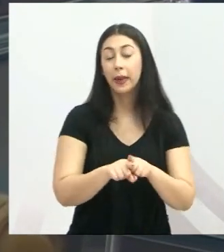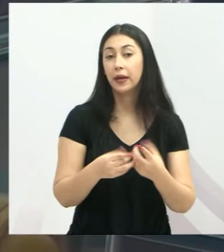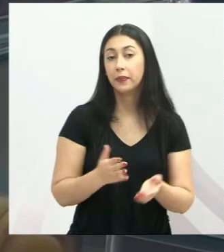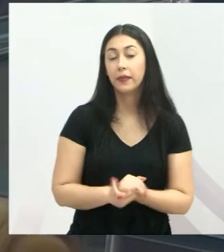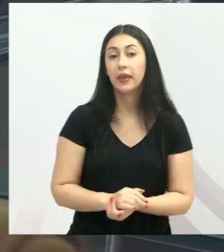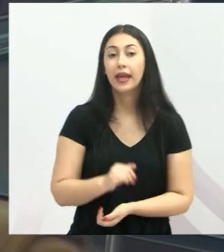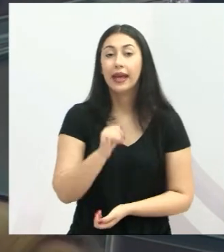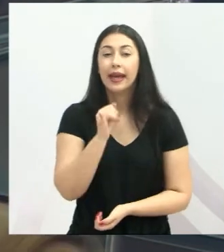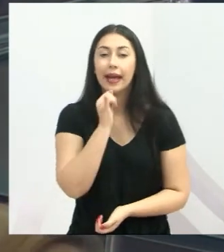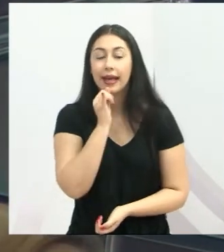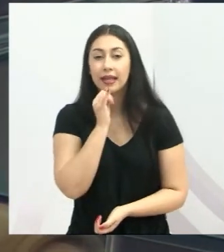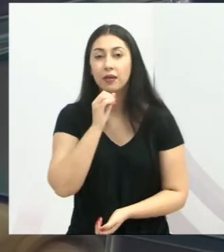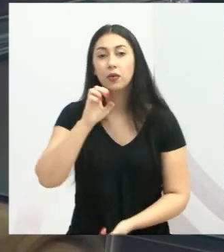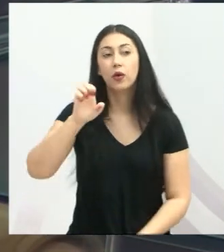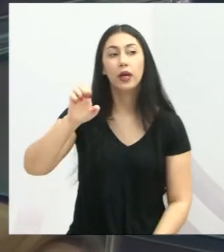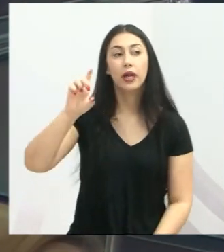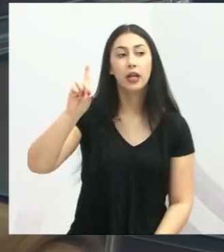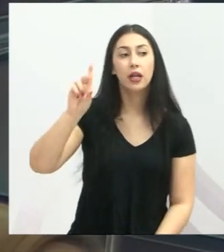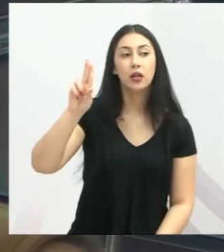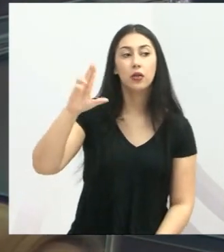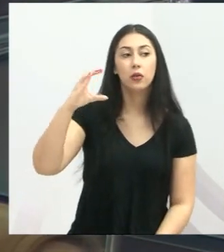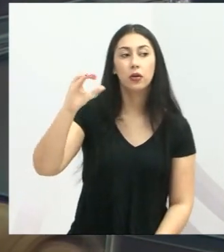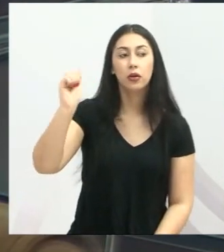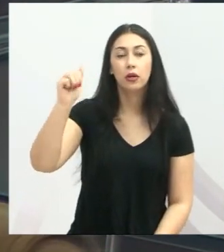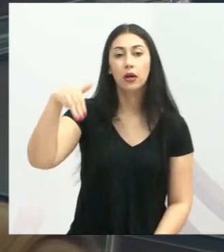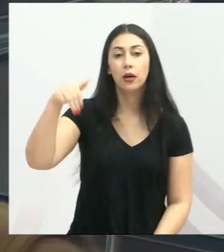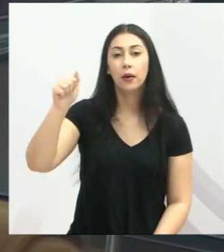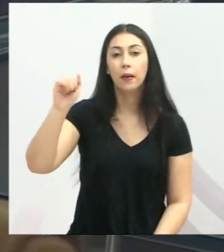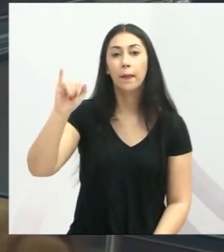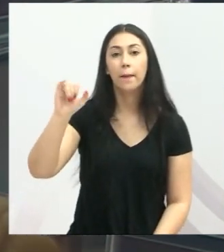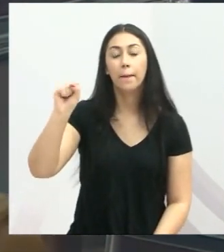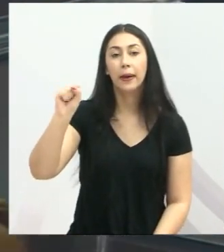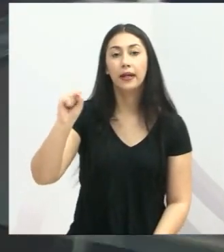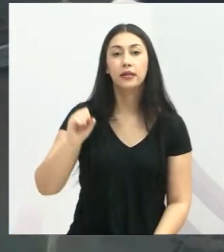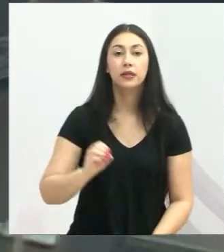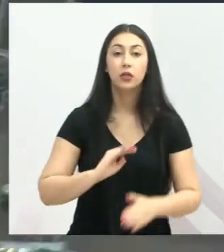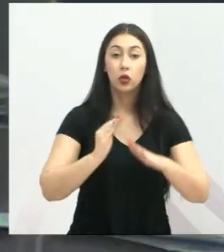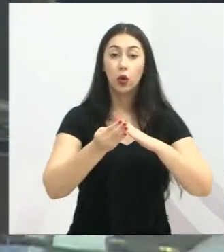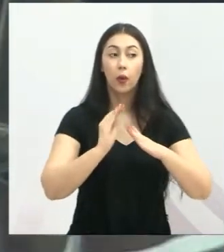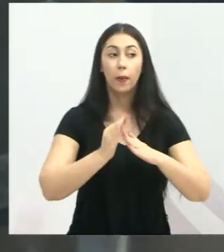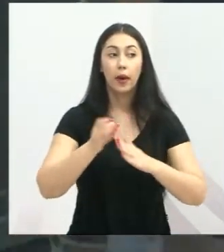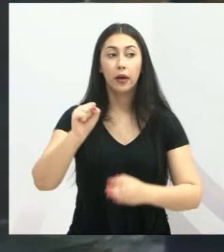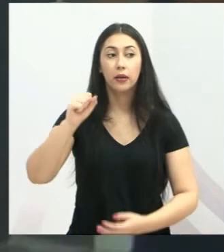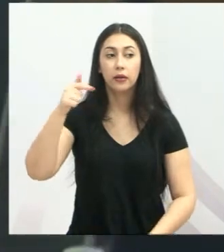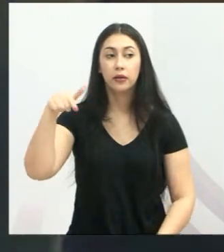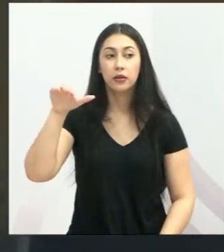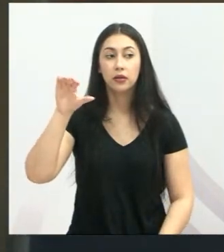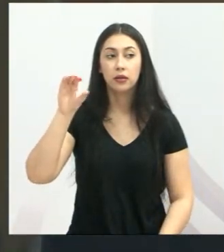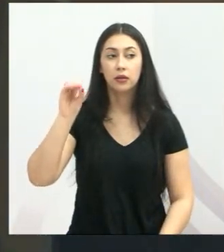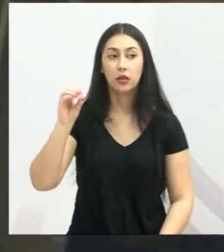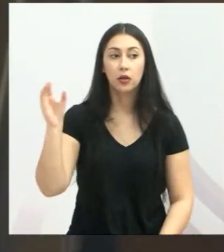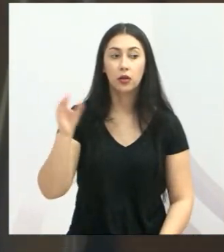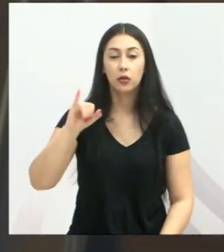outras piscinas também. Olha o estado, vou pedir para que a técnica coloque aqui. Olha aqui.